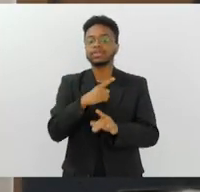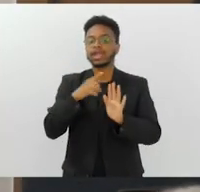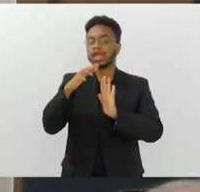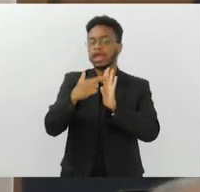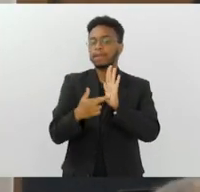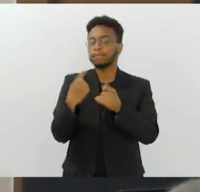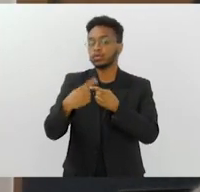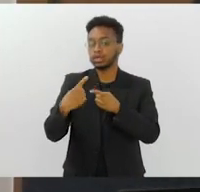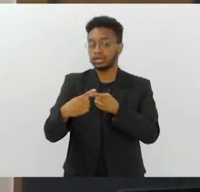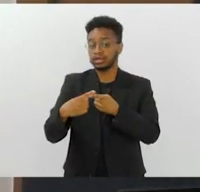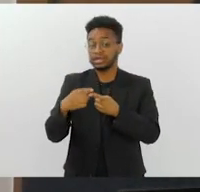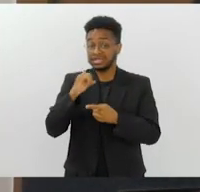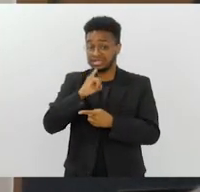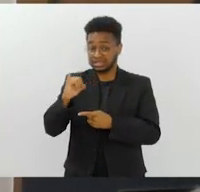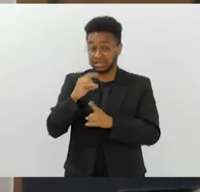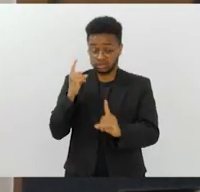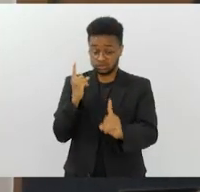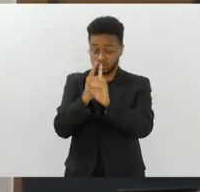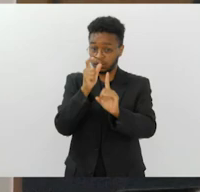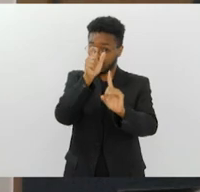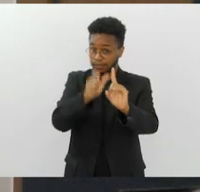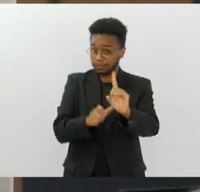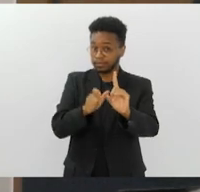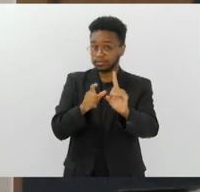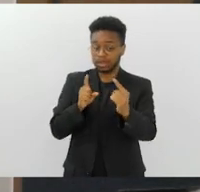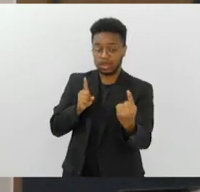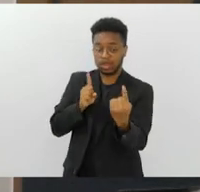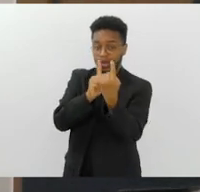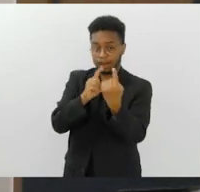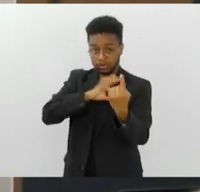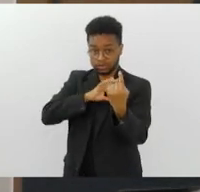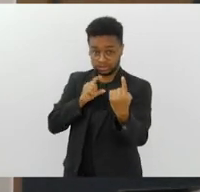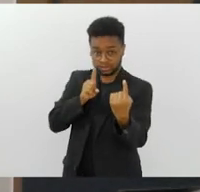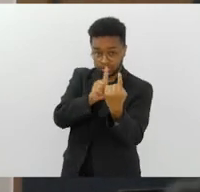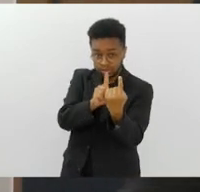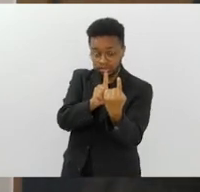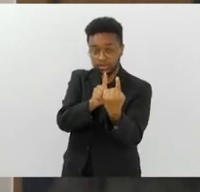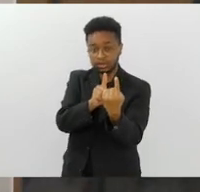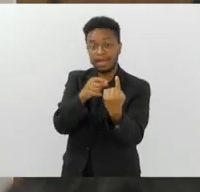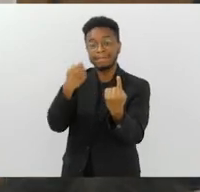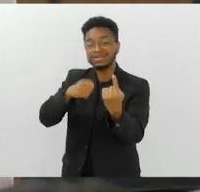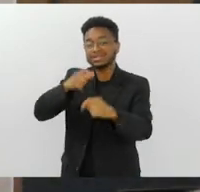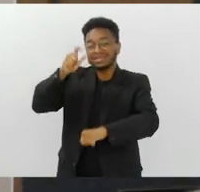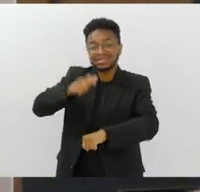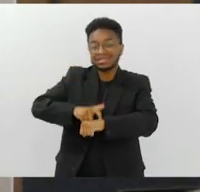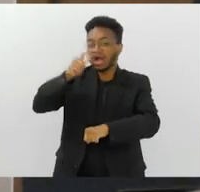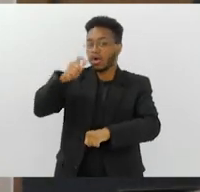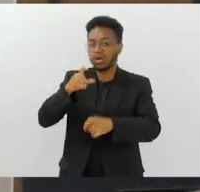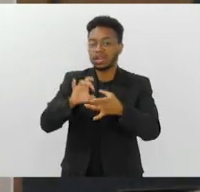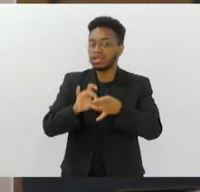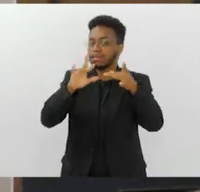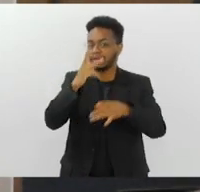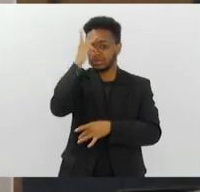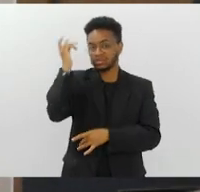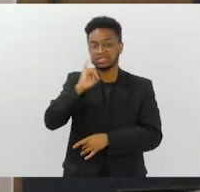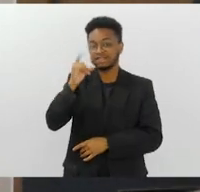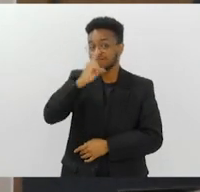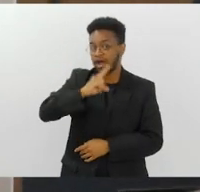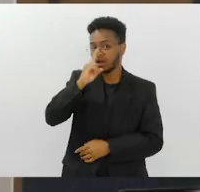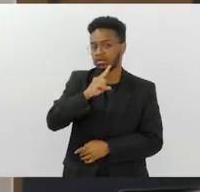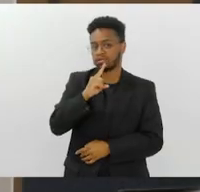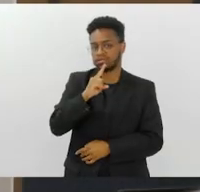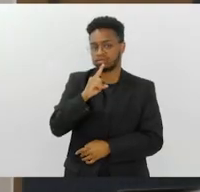possam caso sejam identificadas e abordadas por um policial ela seja imediatamente liberada no caso de falso